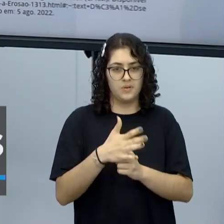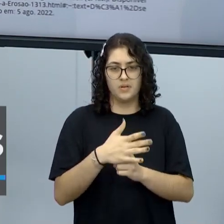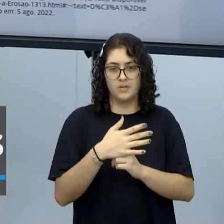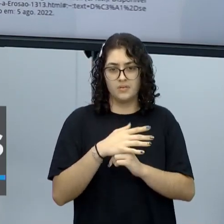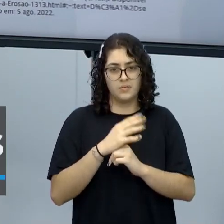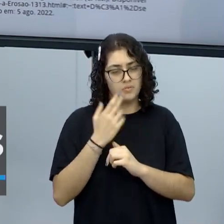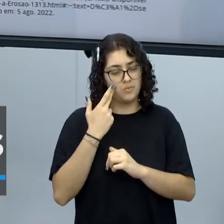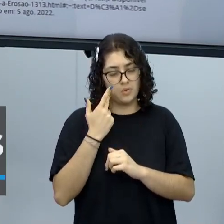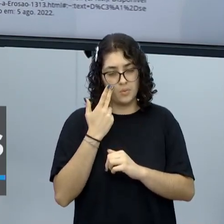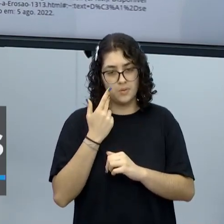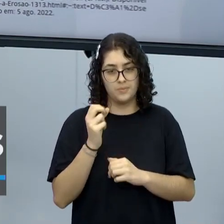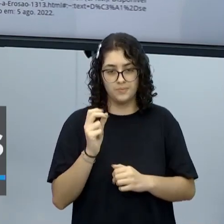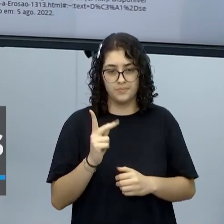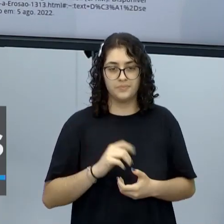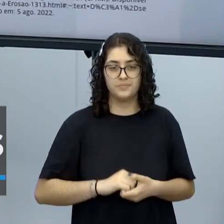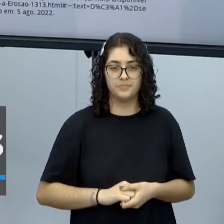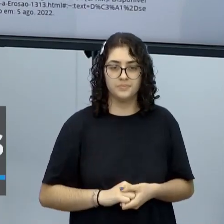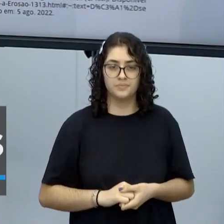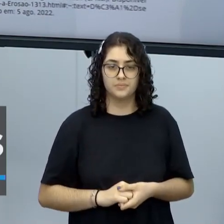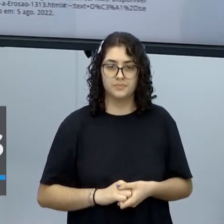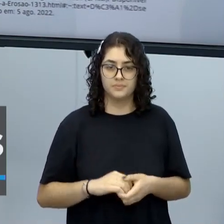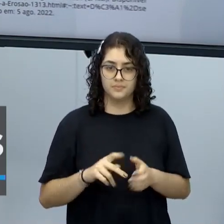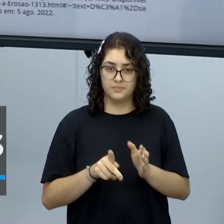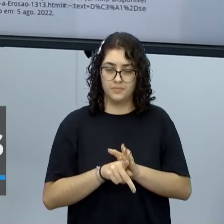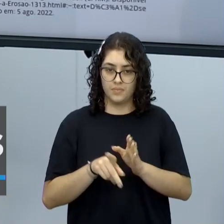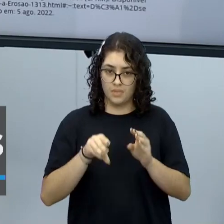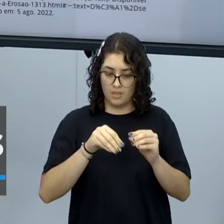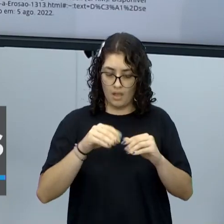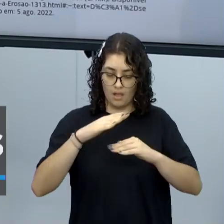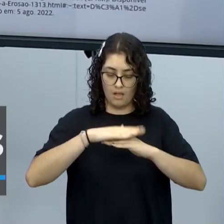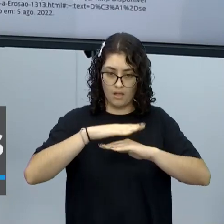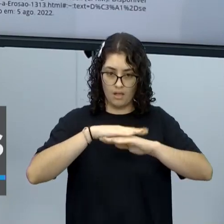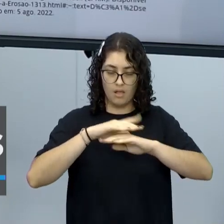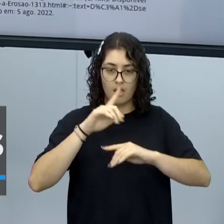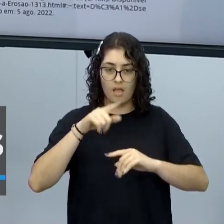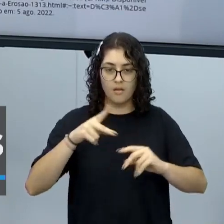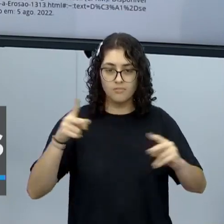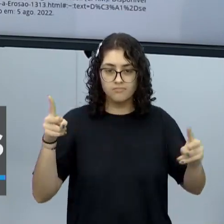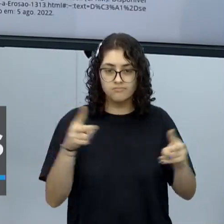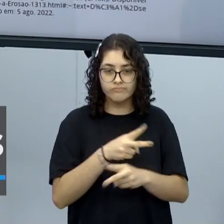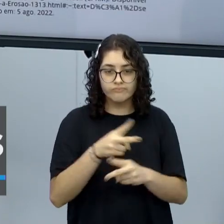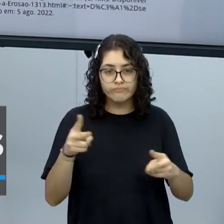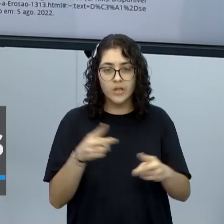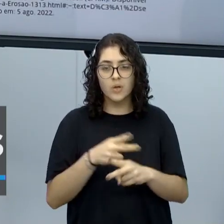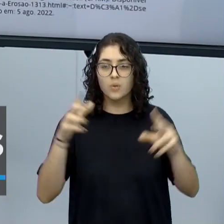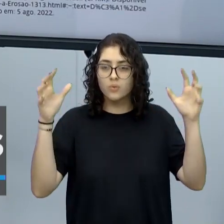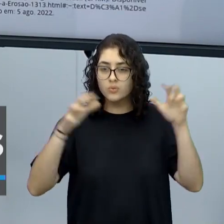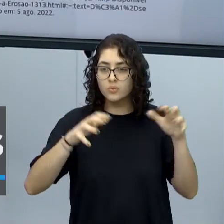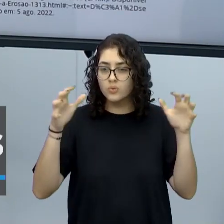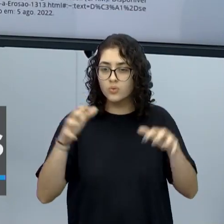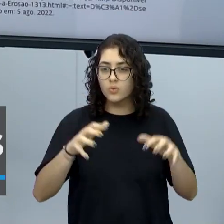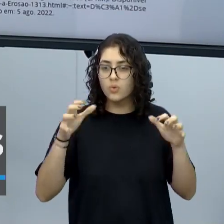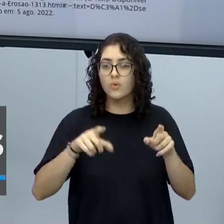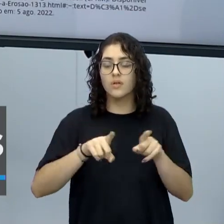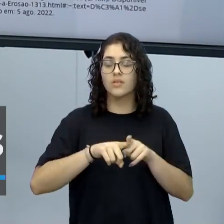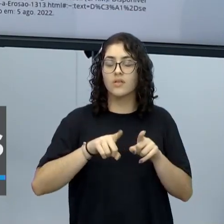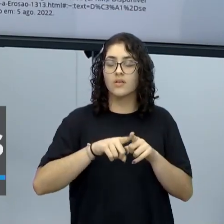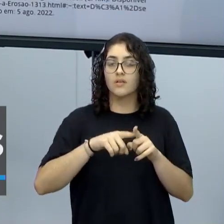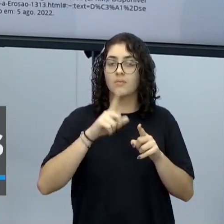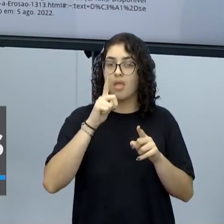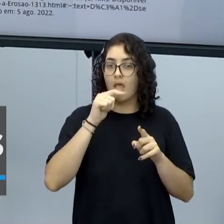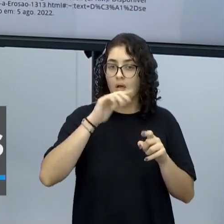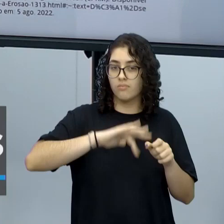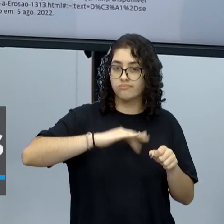boa, tá? Então, essa camada de sedimento é justamente o vento, a chuva, os rios, eles